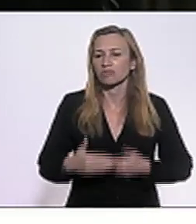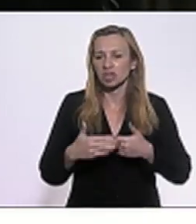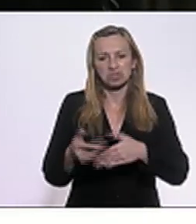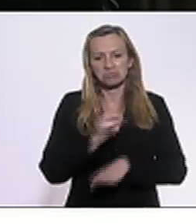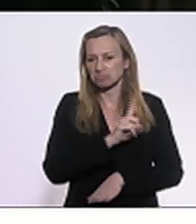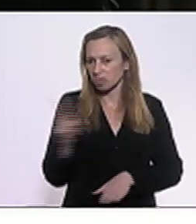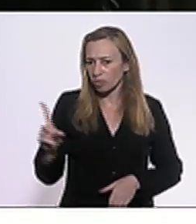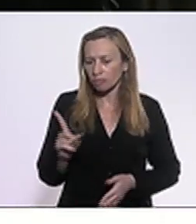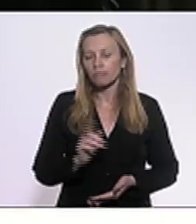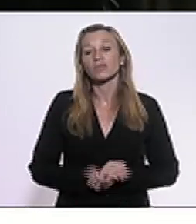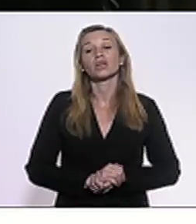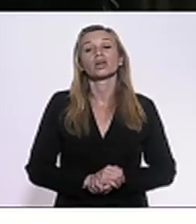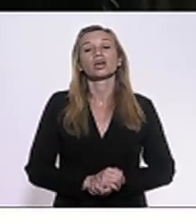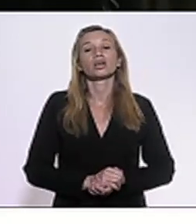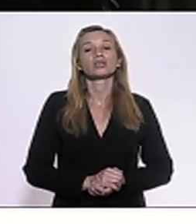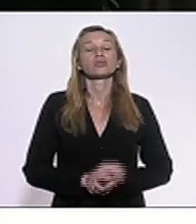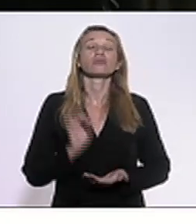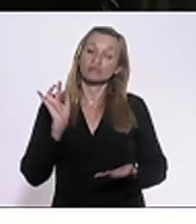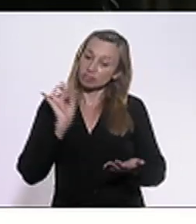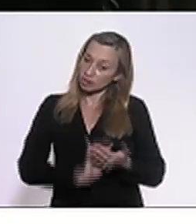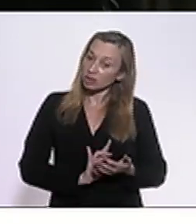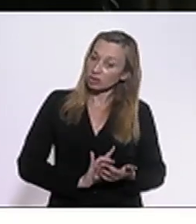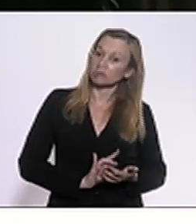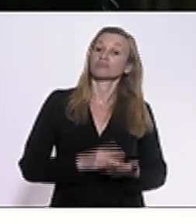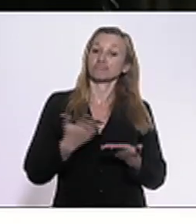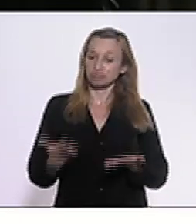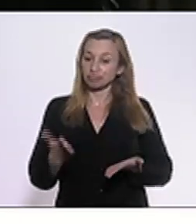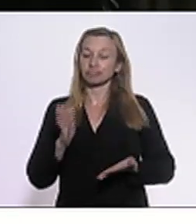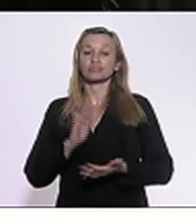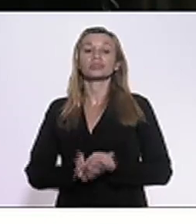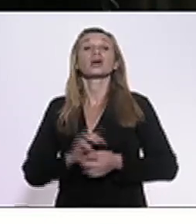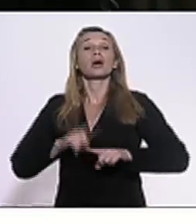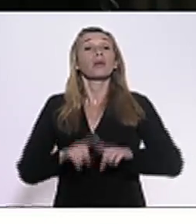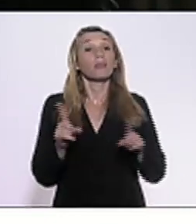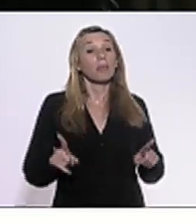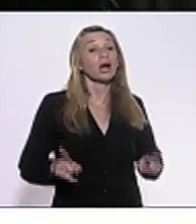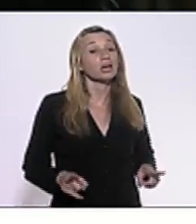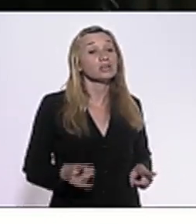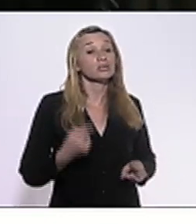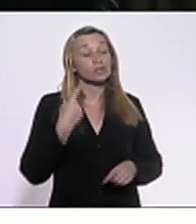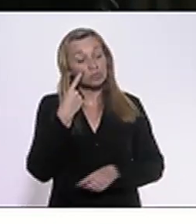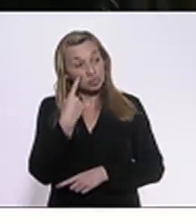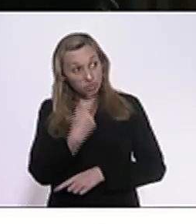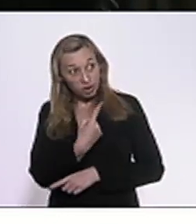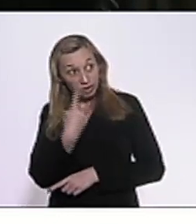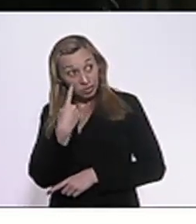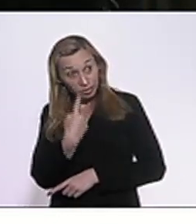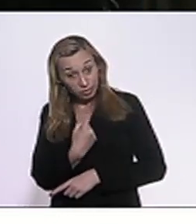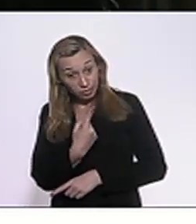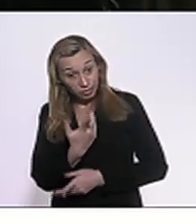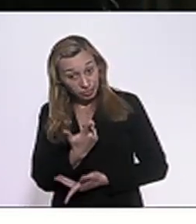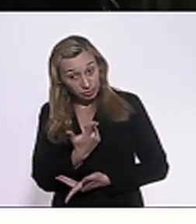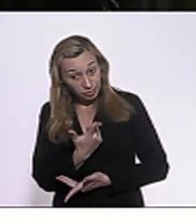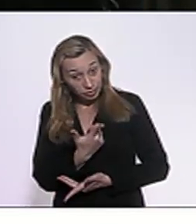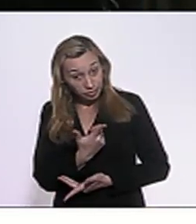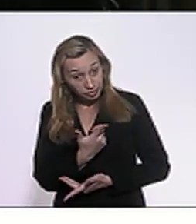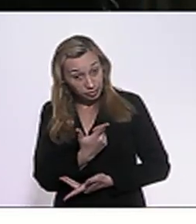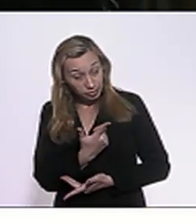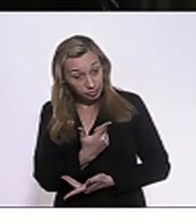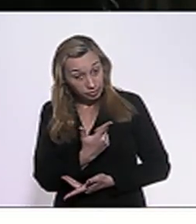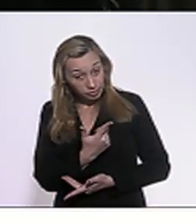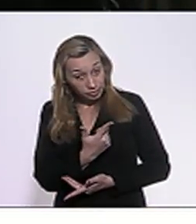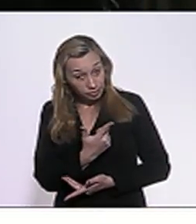avanços, são reais, são concretos, mas é que a gente corre ali quanto